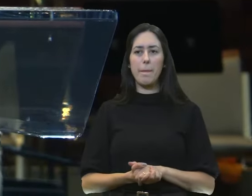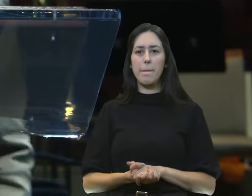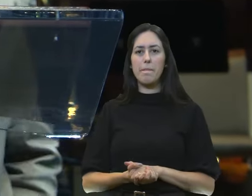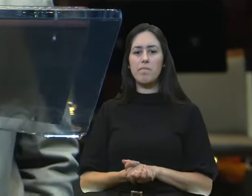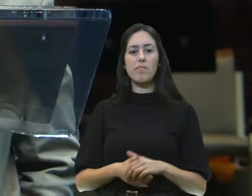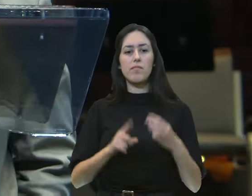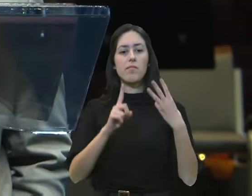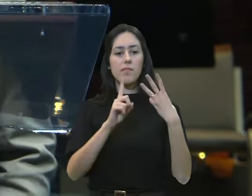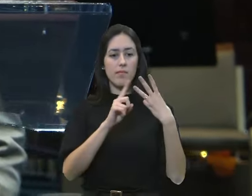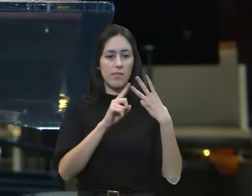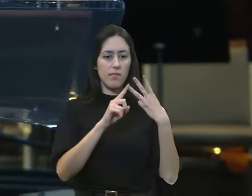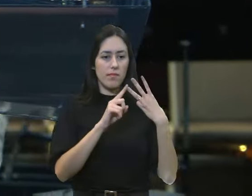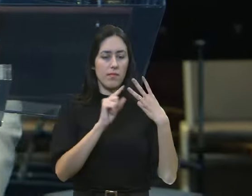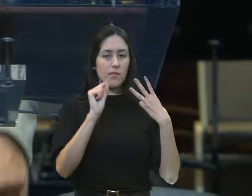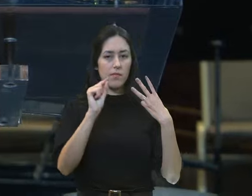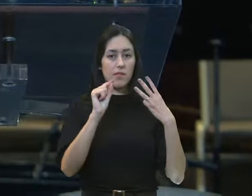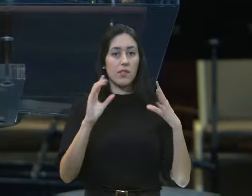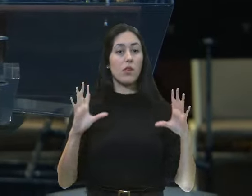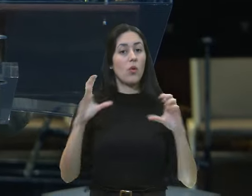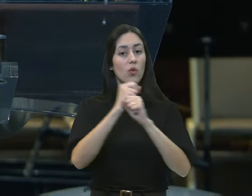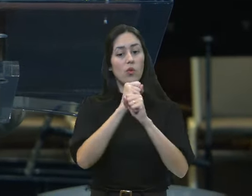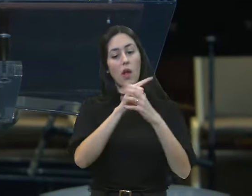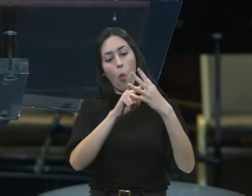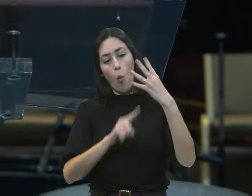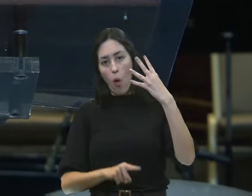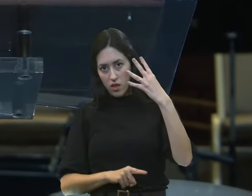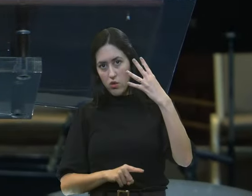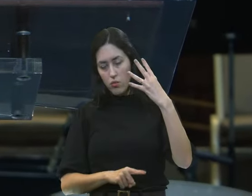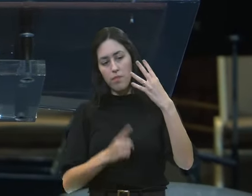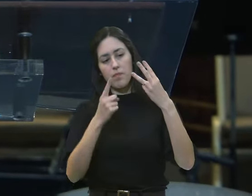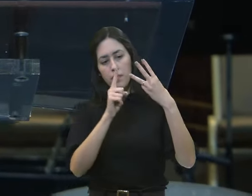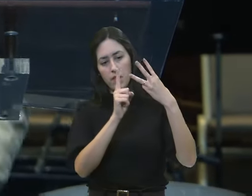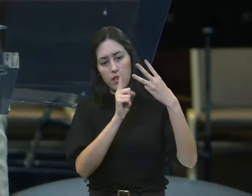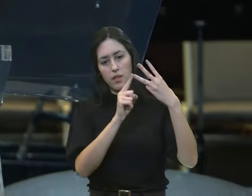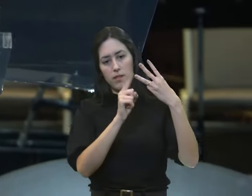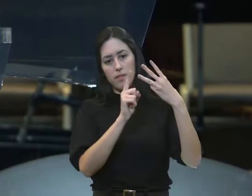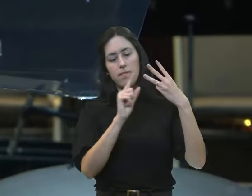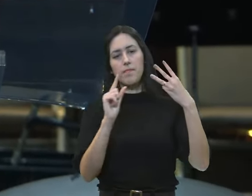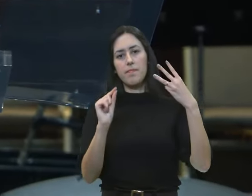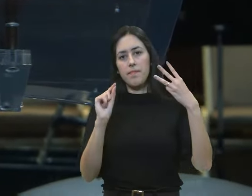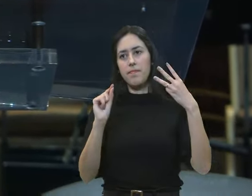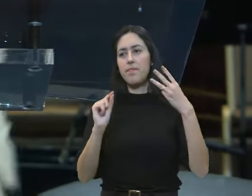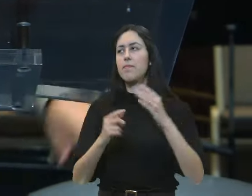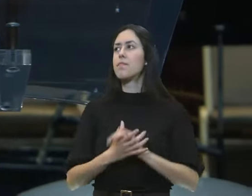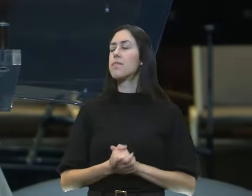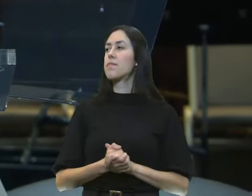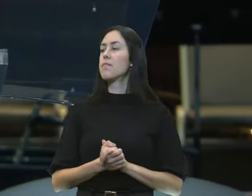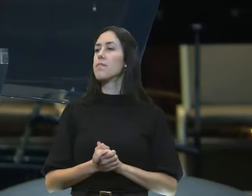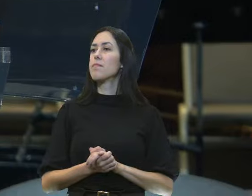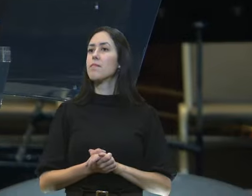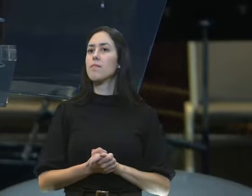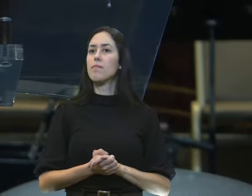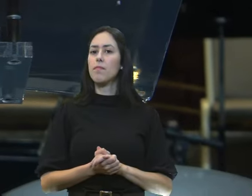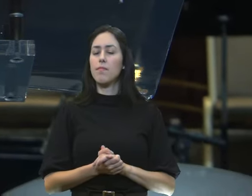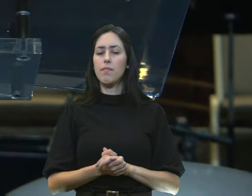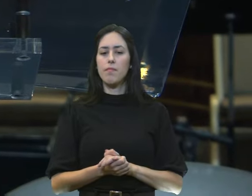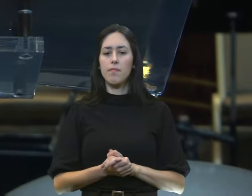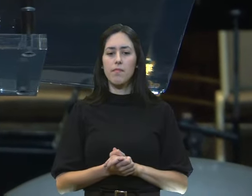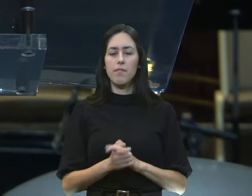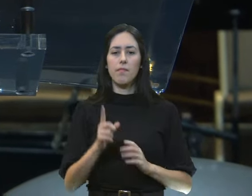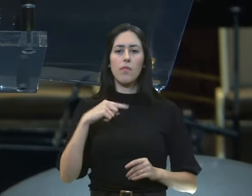Terceiro passo de 4, tá bom? Que a gente vai ter de fazer. O terceiro passo na direção